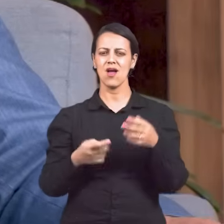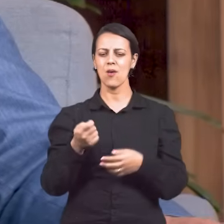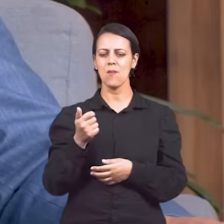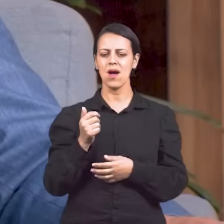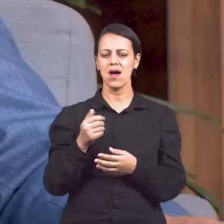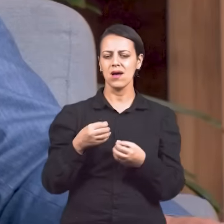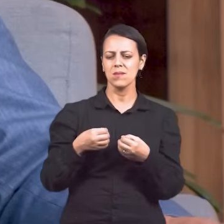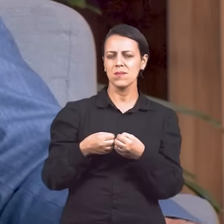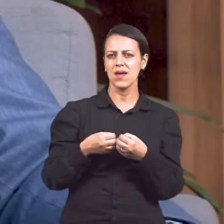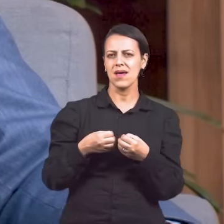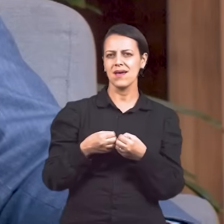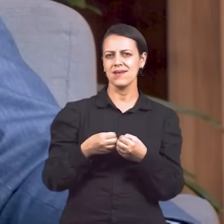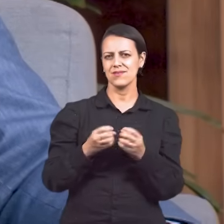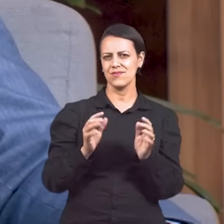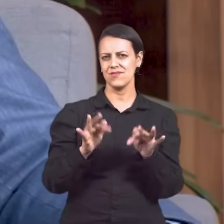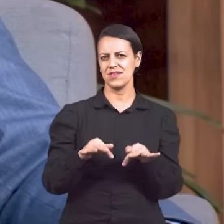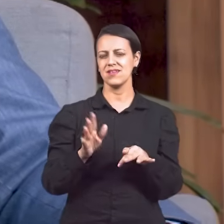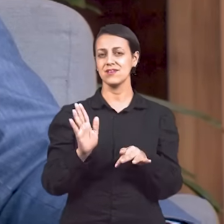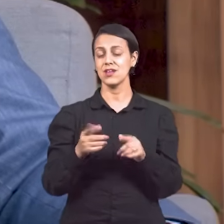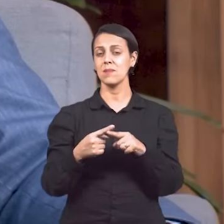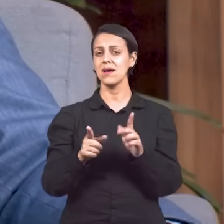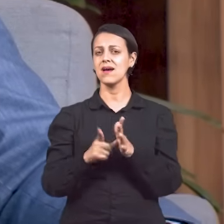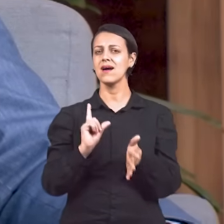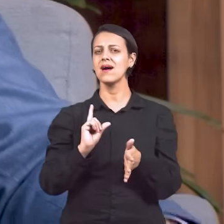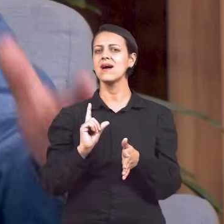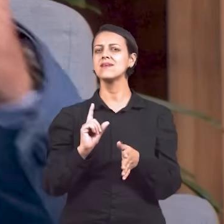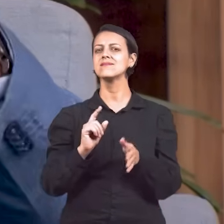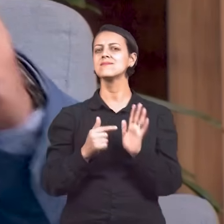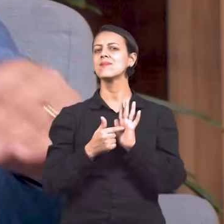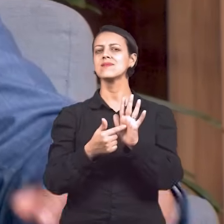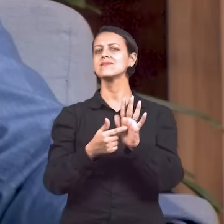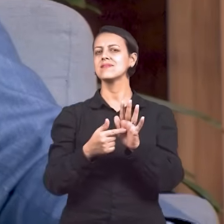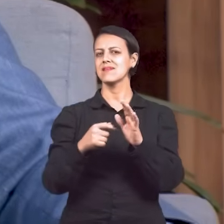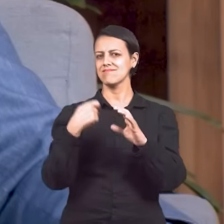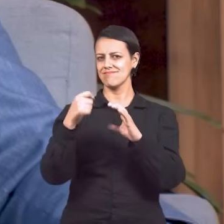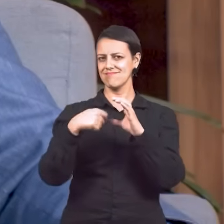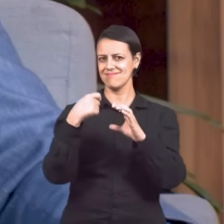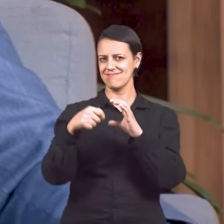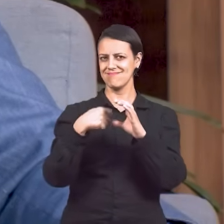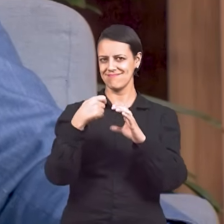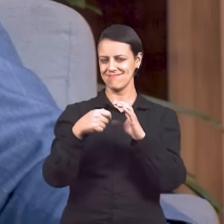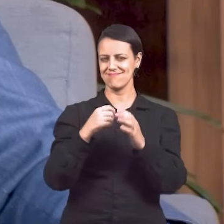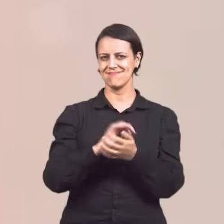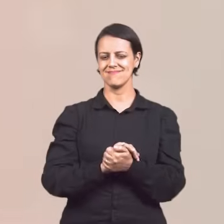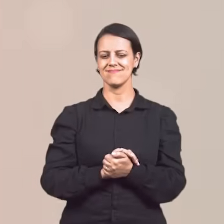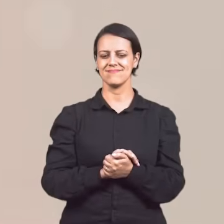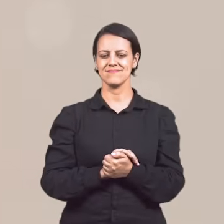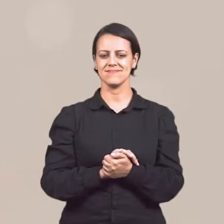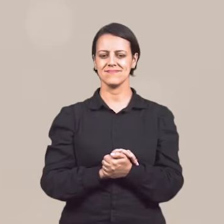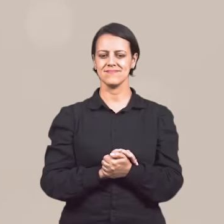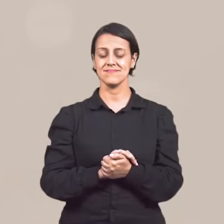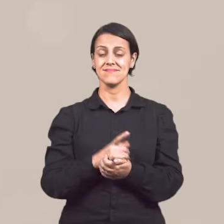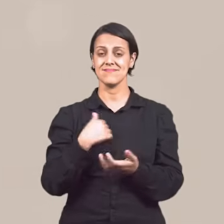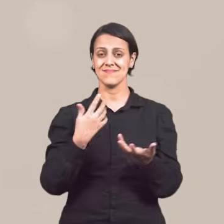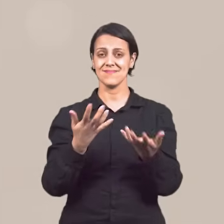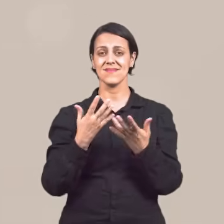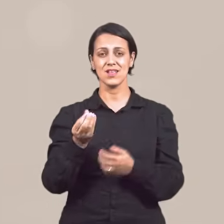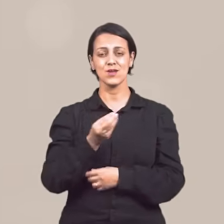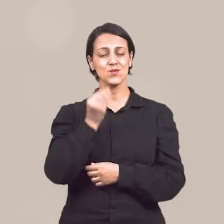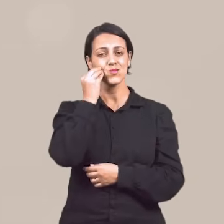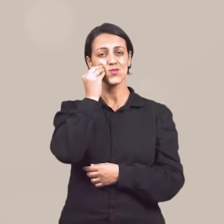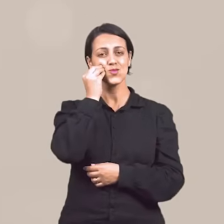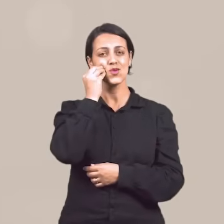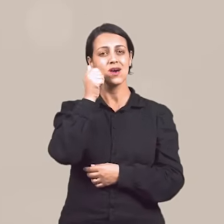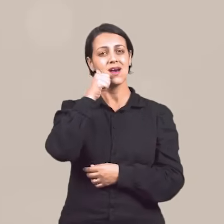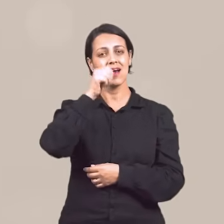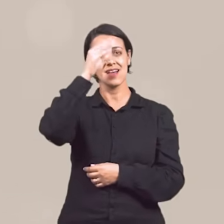final do programa. Antes, nós vamos aqui exibir os vídeos de recados. Vamos ver os nossos irmãos mandando seus recados. Queria mandar um beijo para